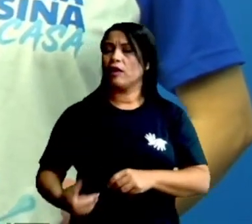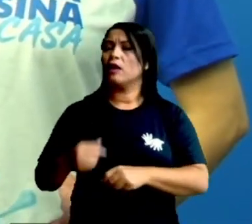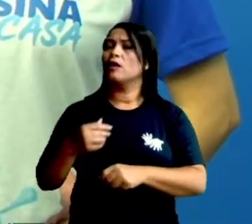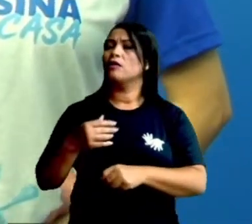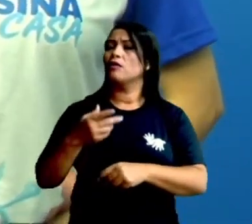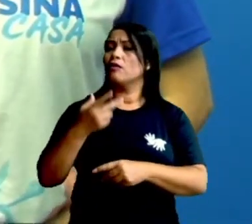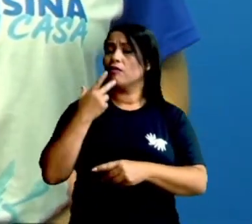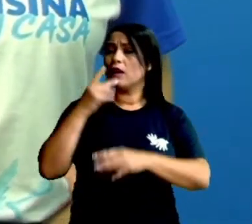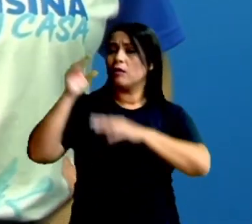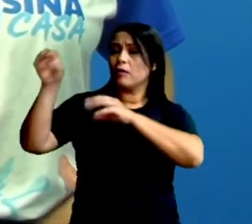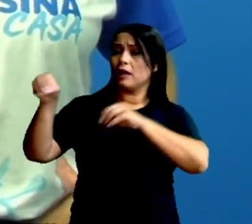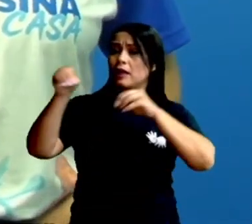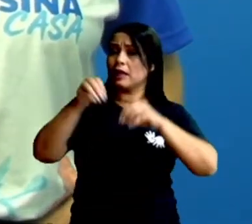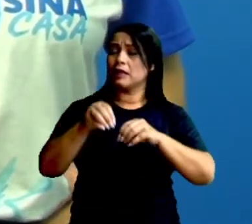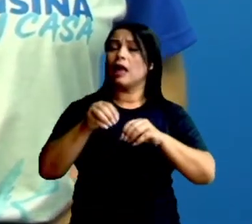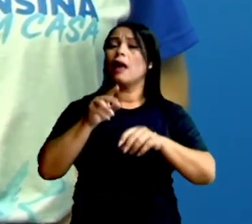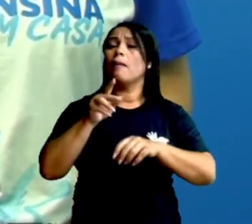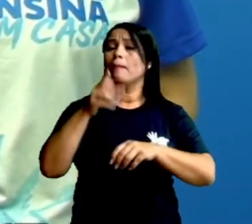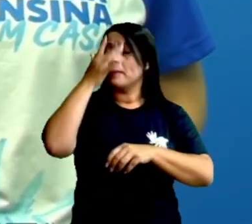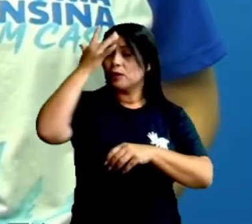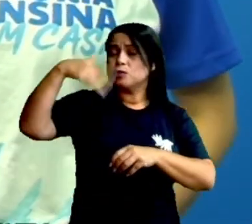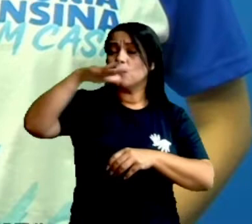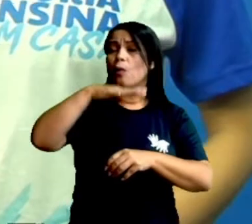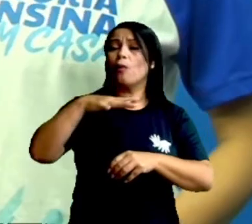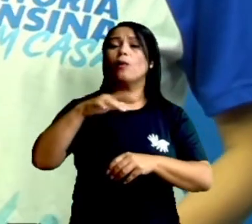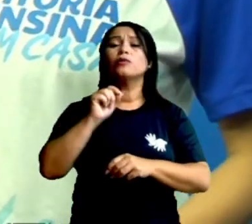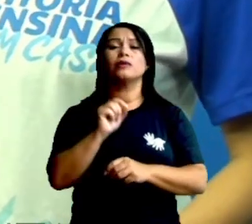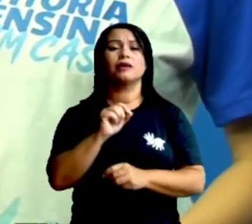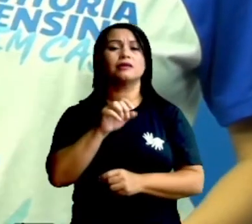fim de promover o branqueamento da população.